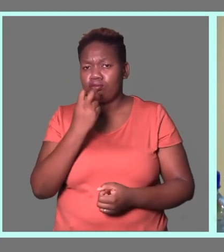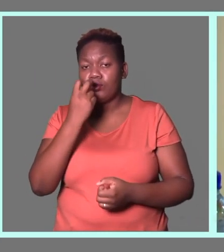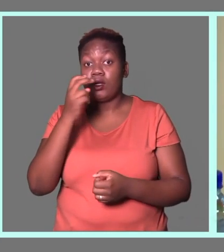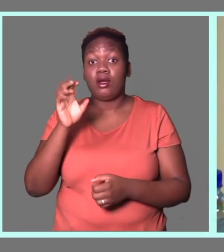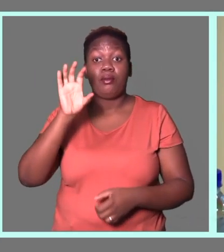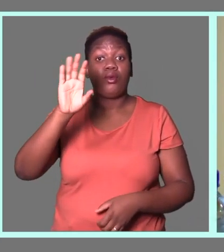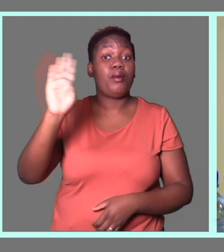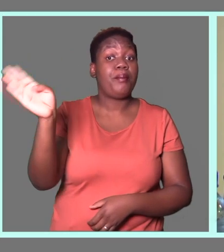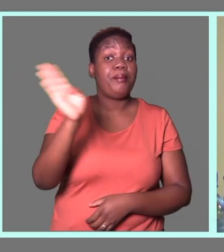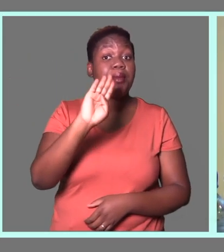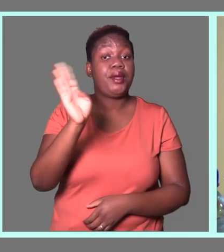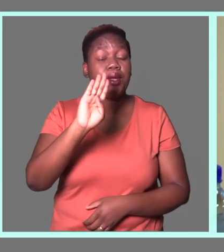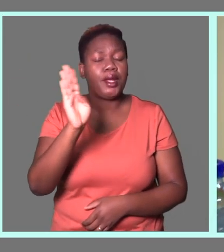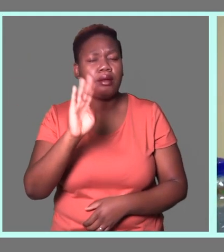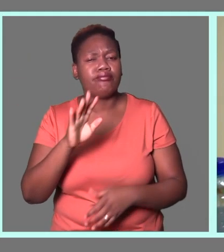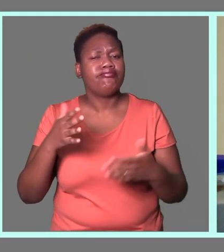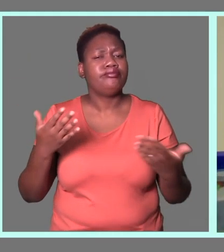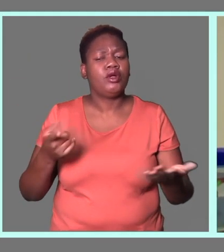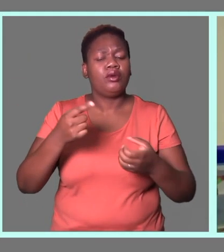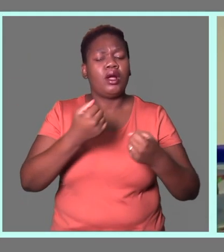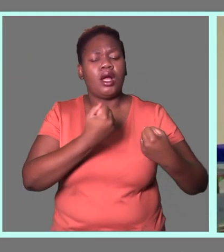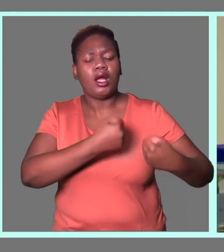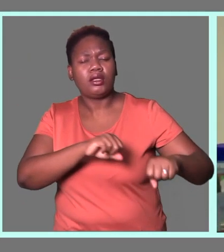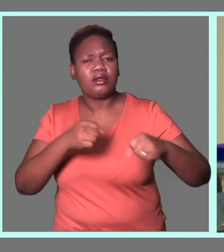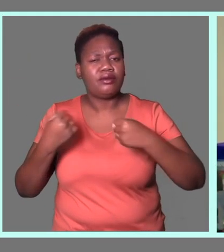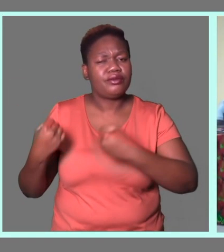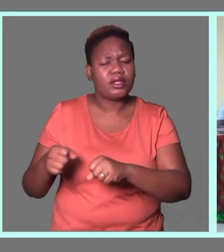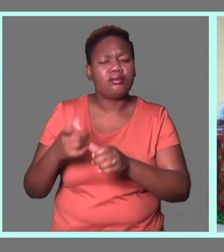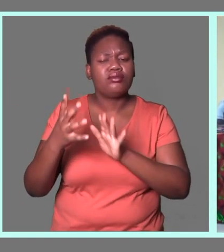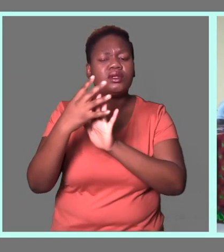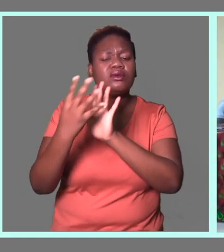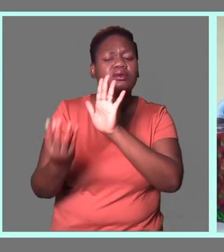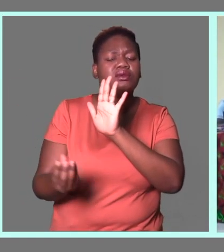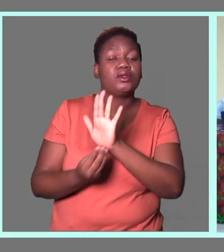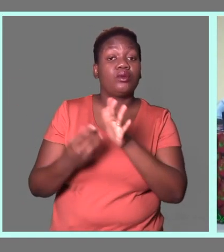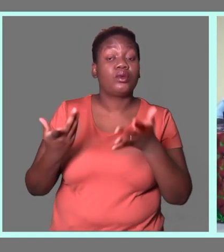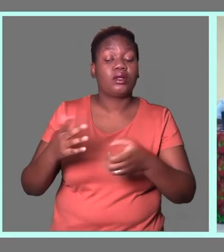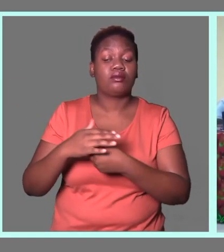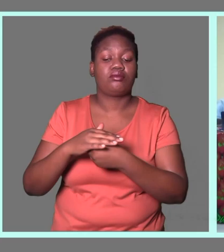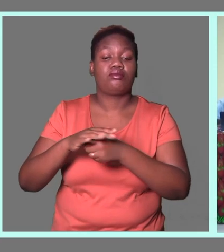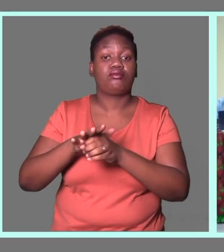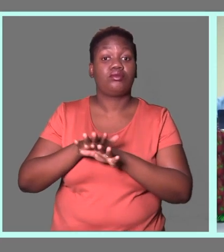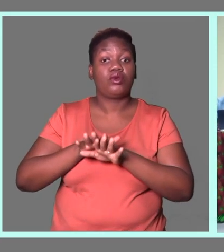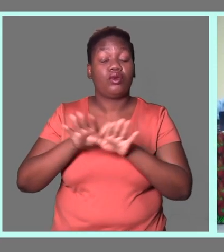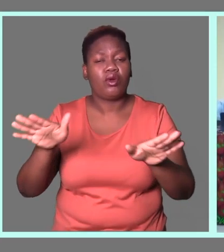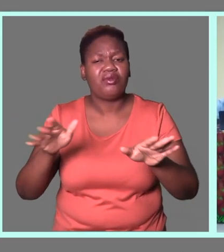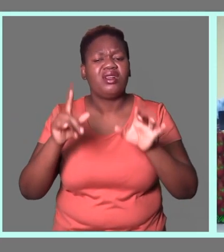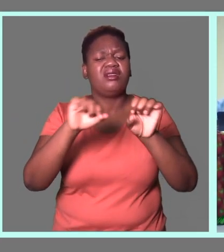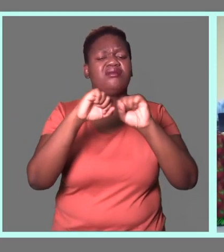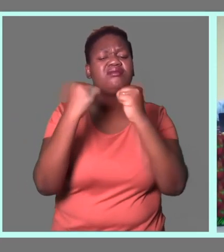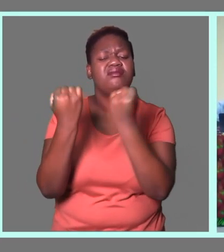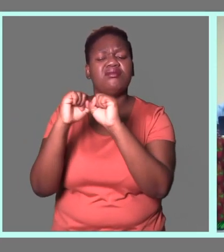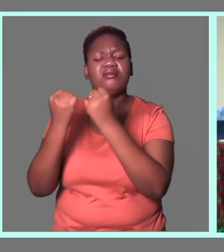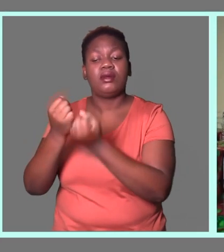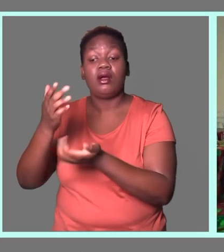Moçambique, a Camo, em Sofala, lamenta o facto de a pandemia da Covid-19 estar a condicionar